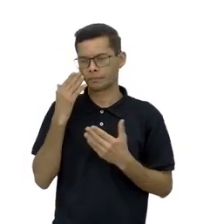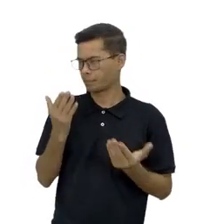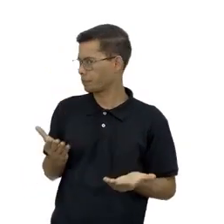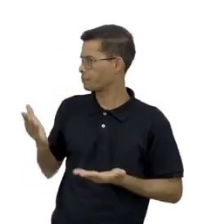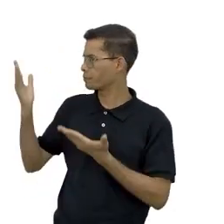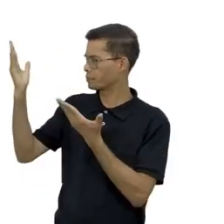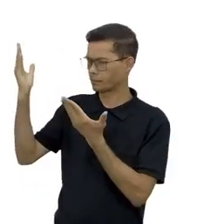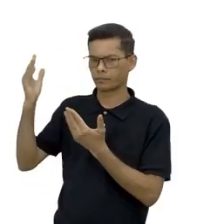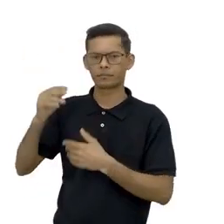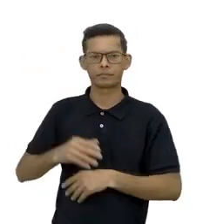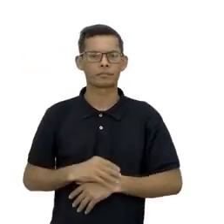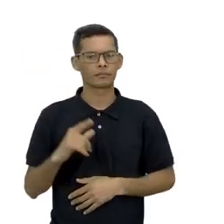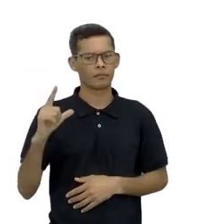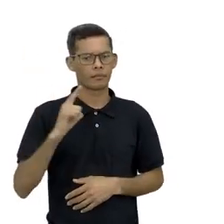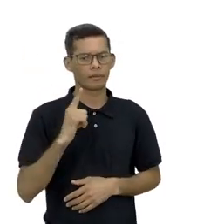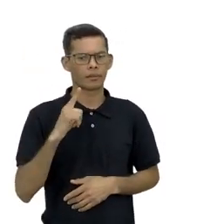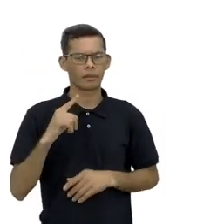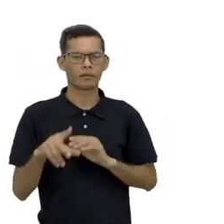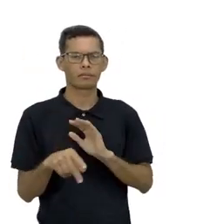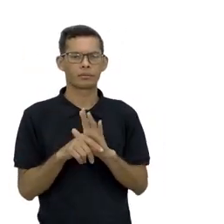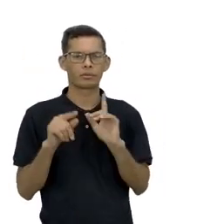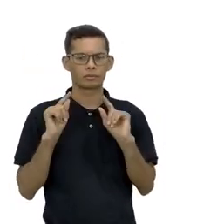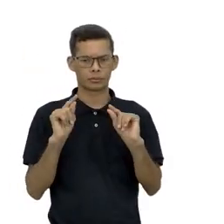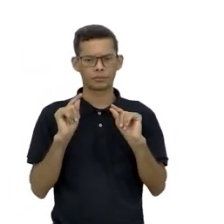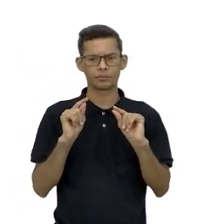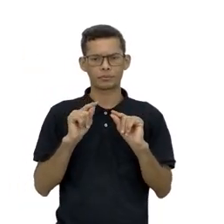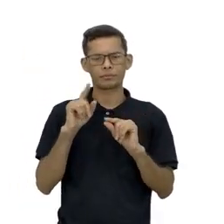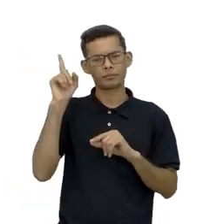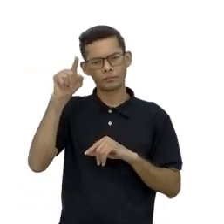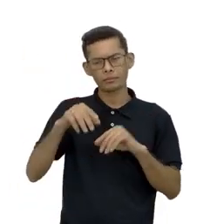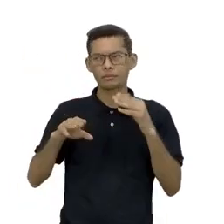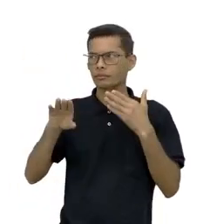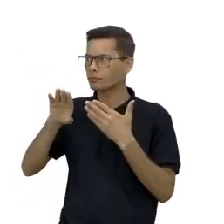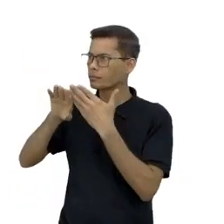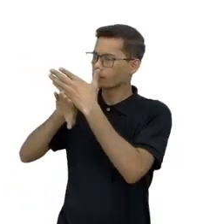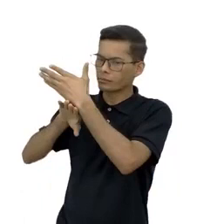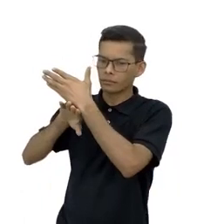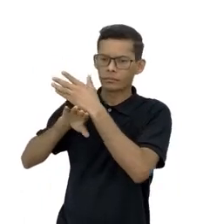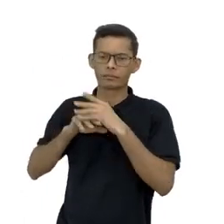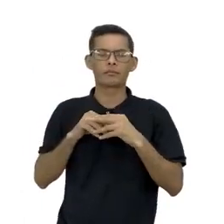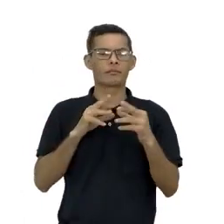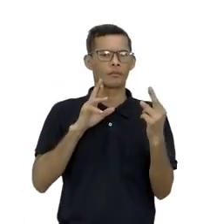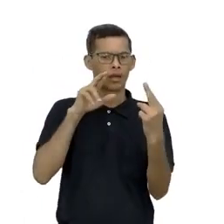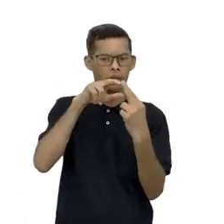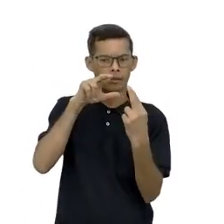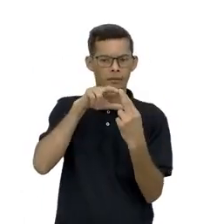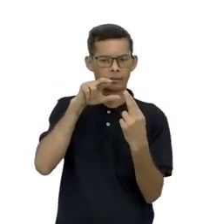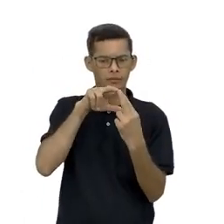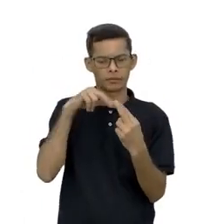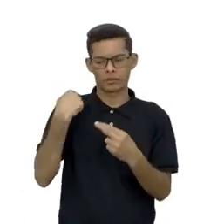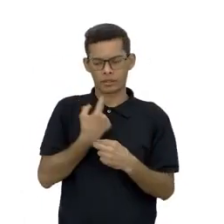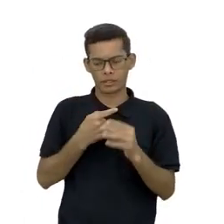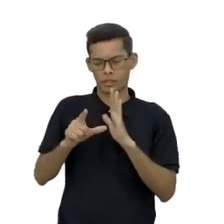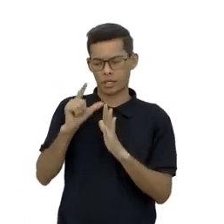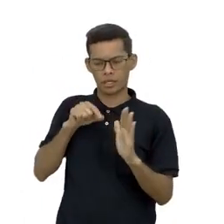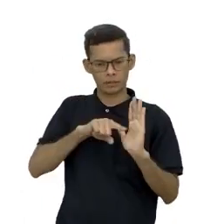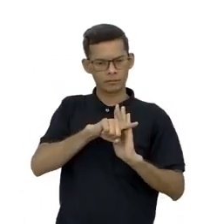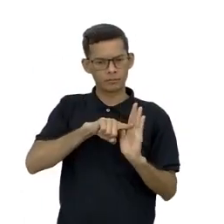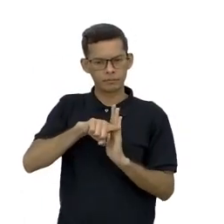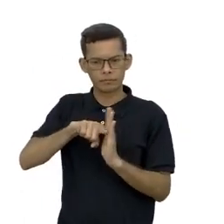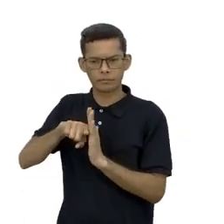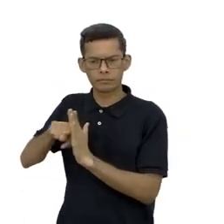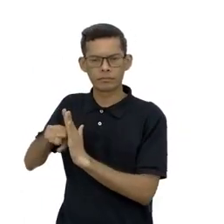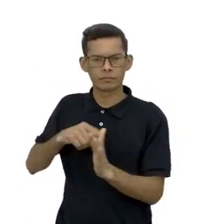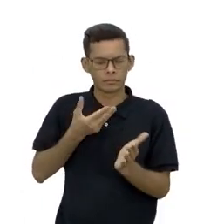nos 2 últimos slides, vocês têm acesso às referências que nós utilizamos